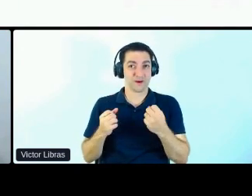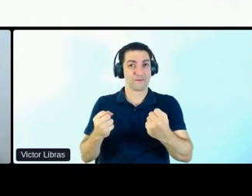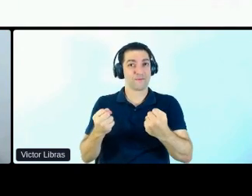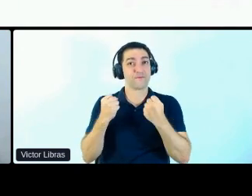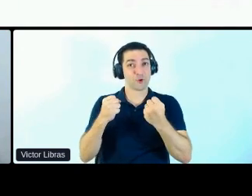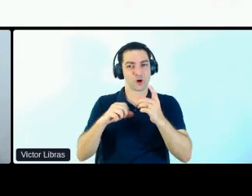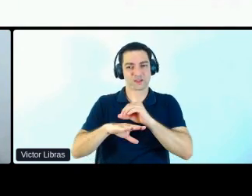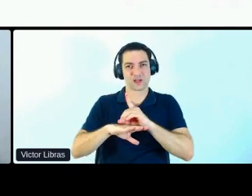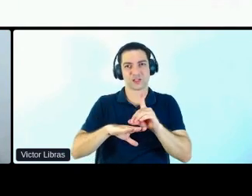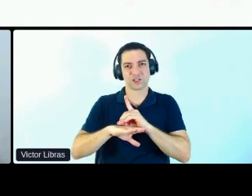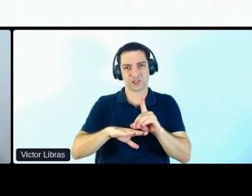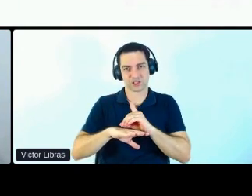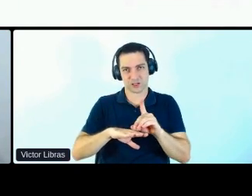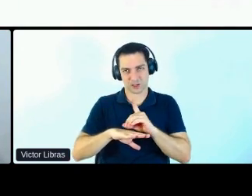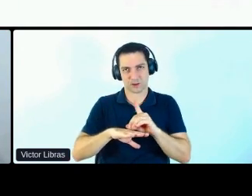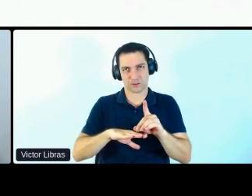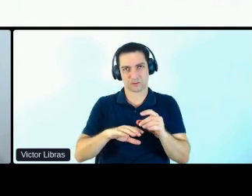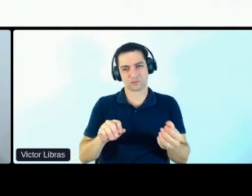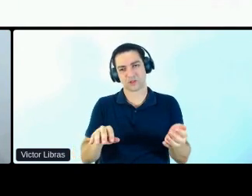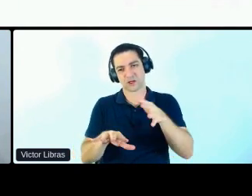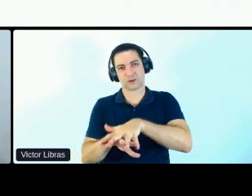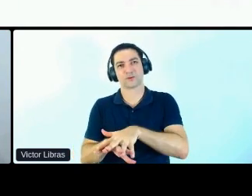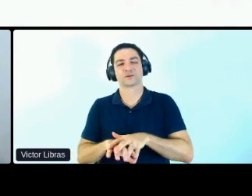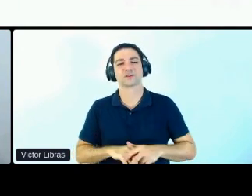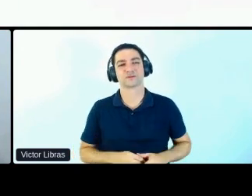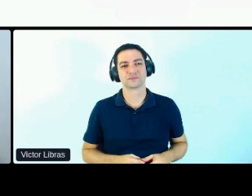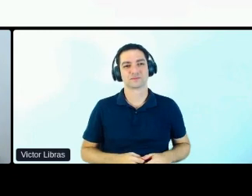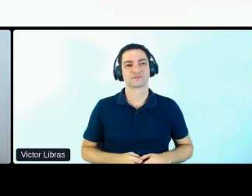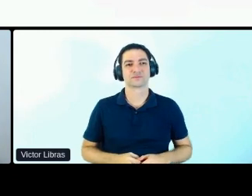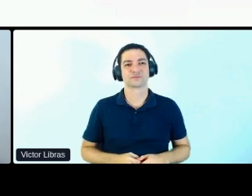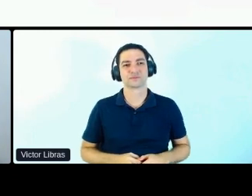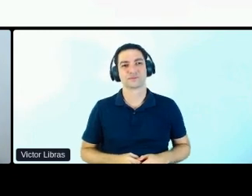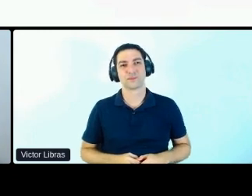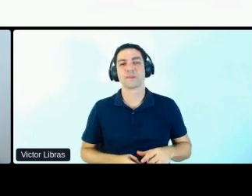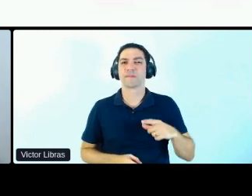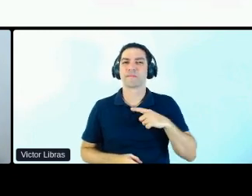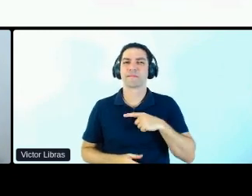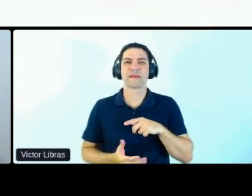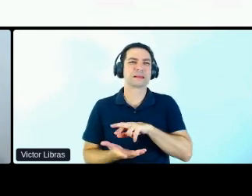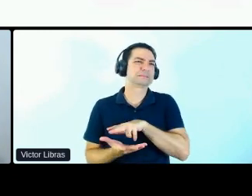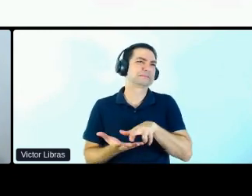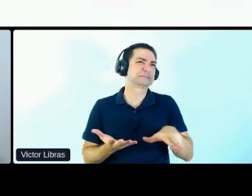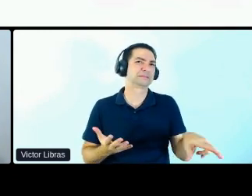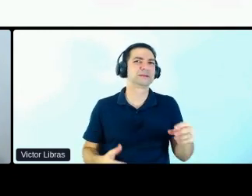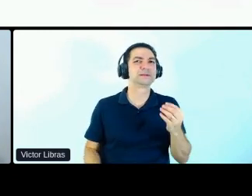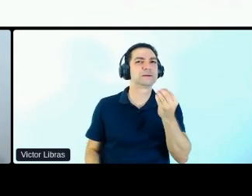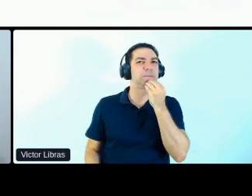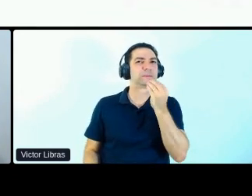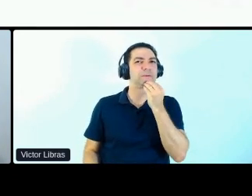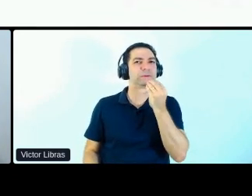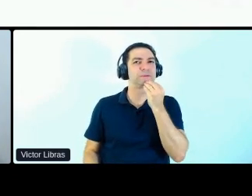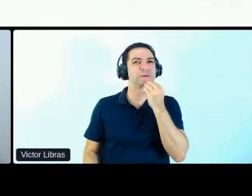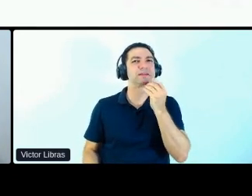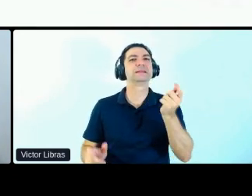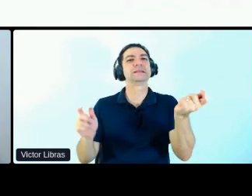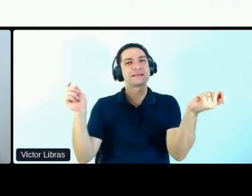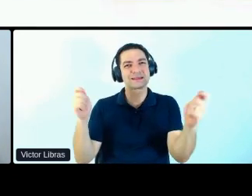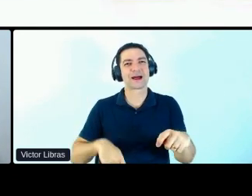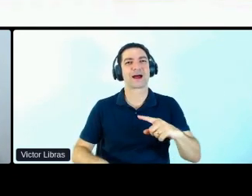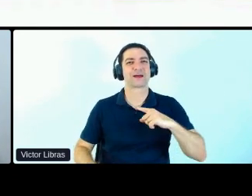muita força, se bem usada, e tem muitas oportunidades que a gente pode